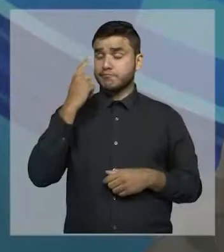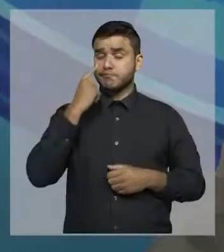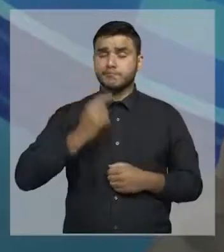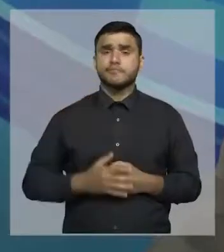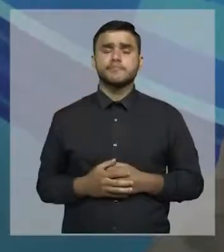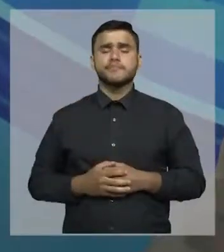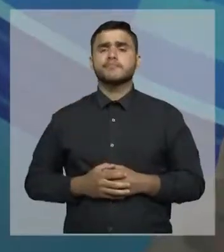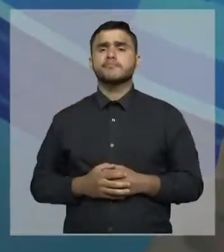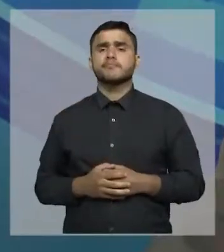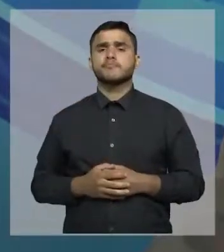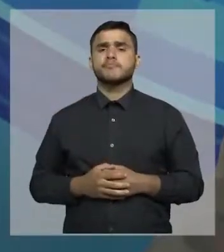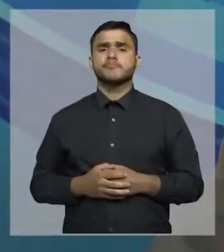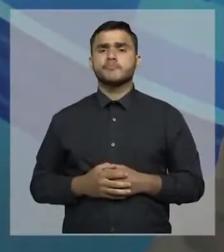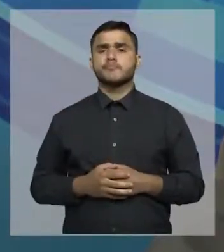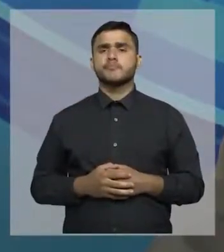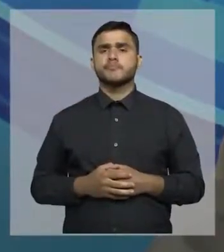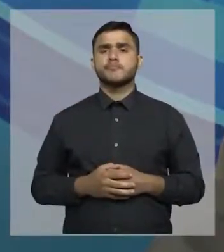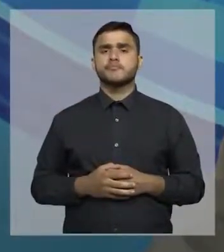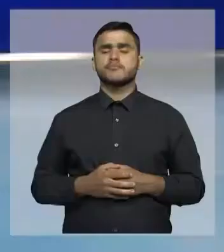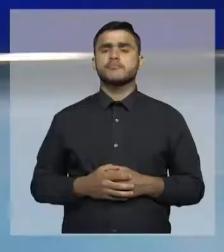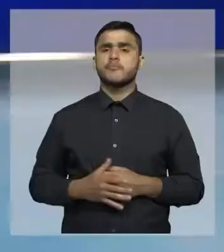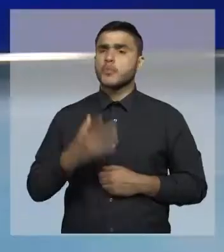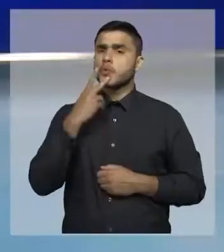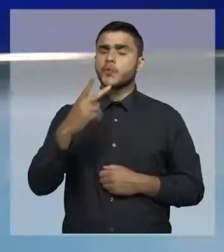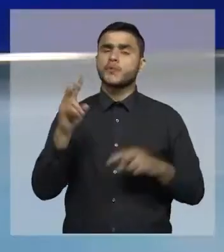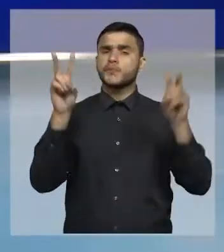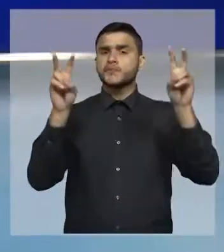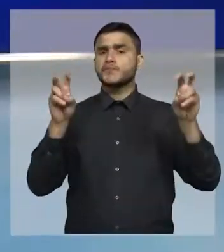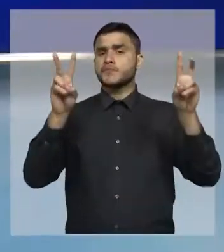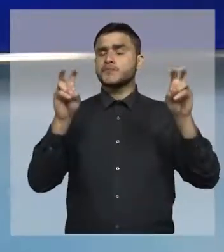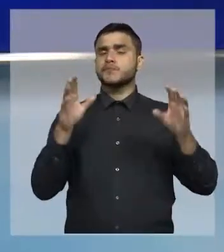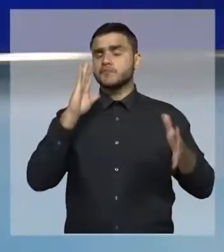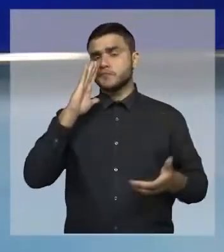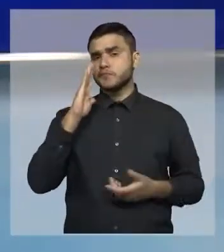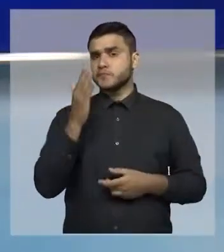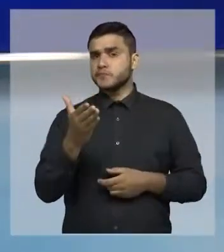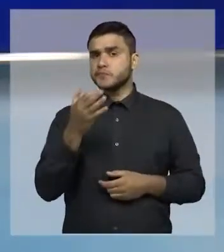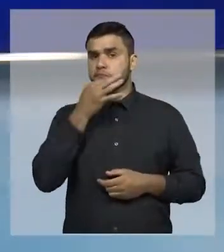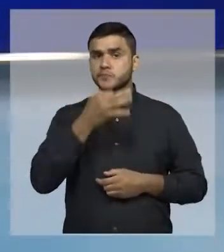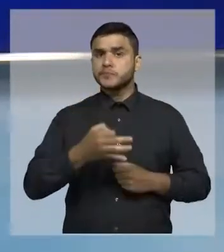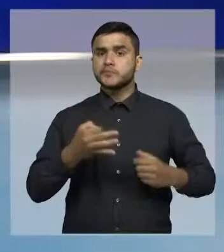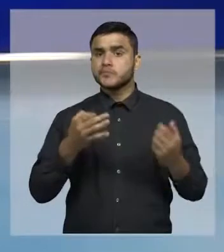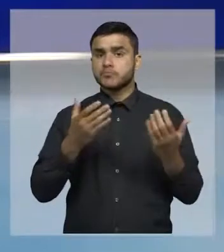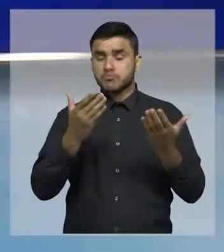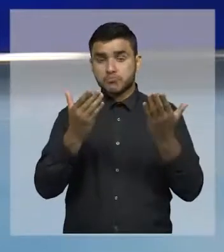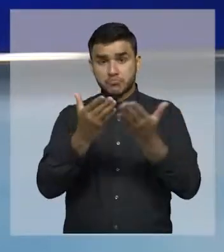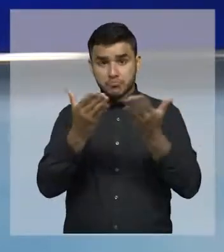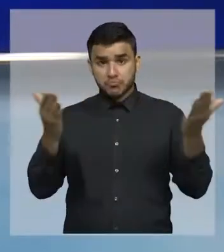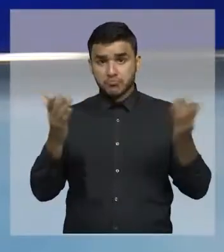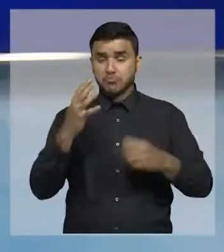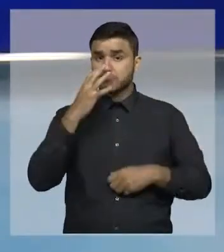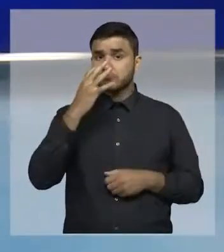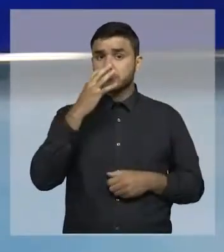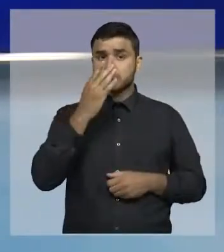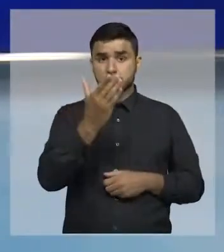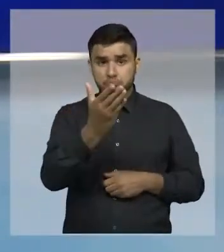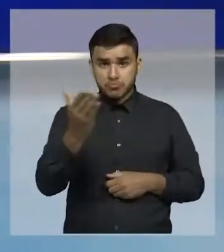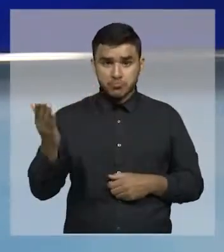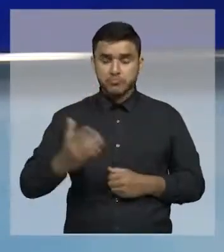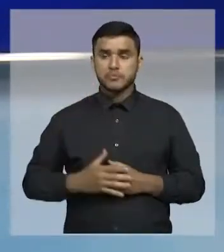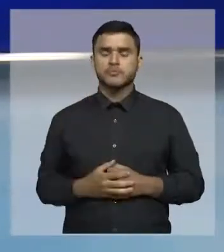um aspecto que eu considero extremamente importante para refletir com a população, com a sociedade, com o